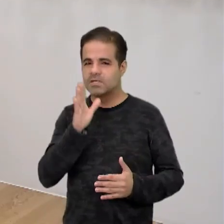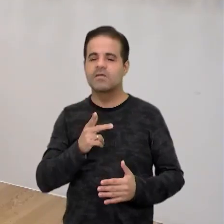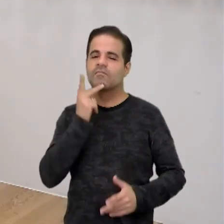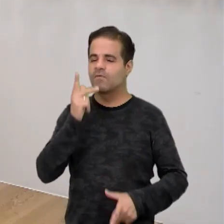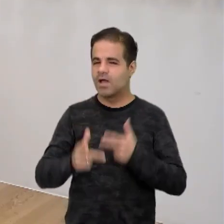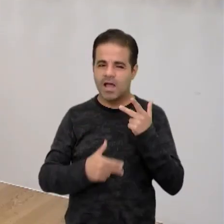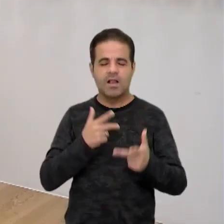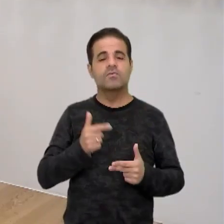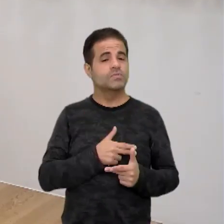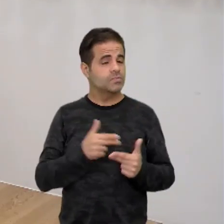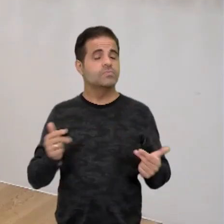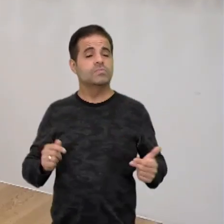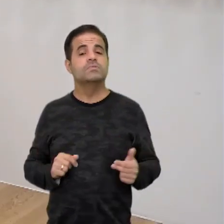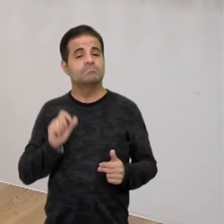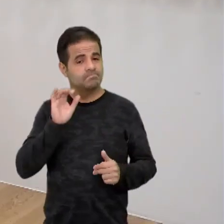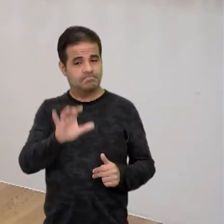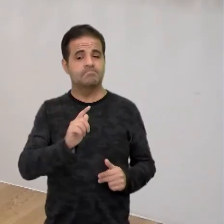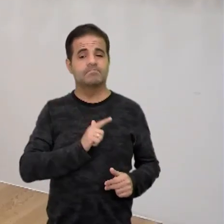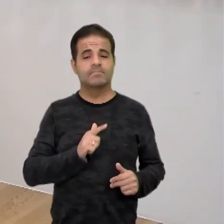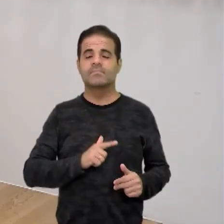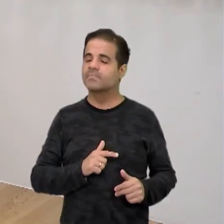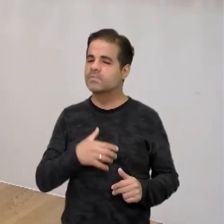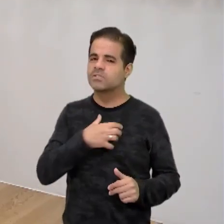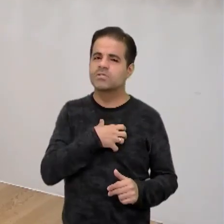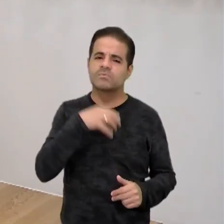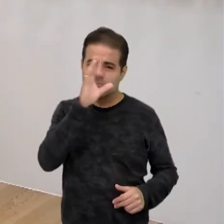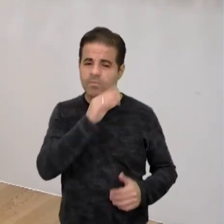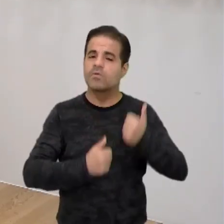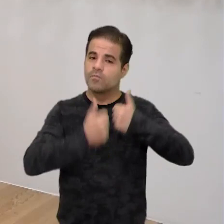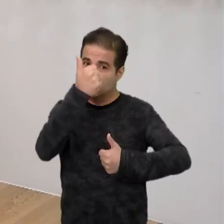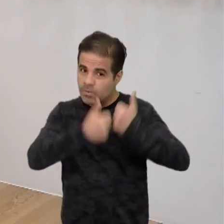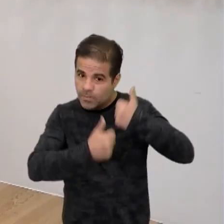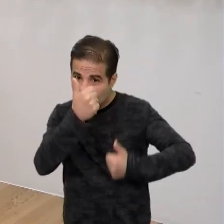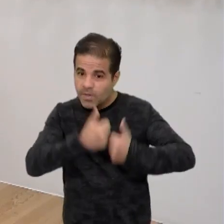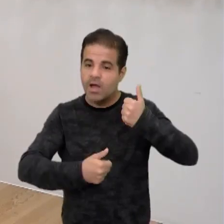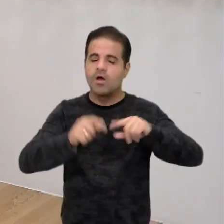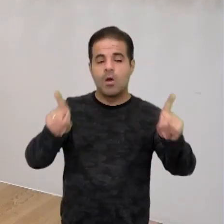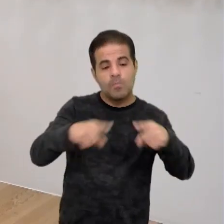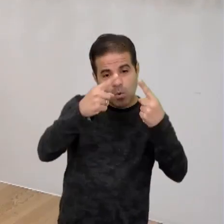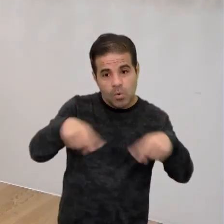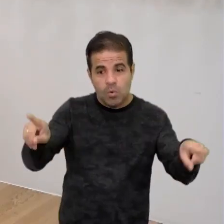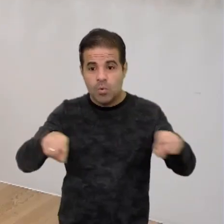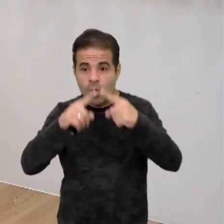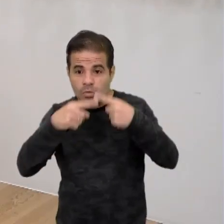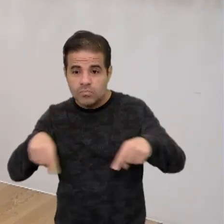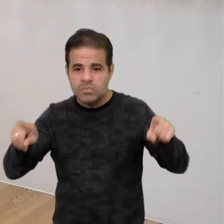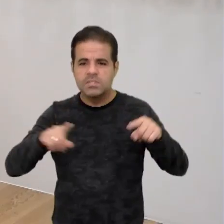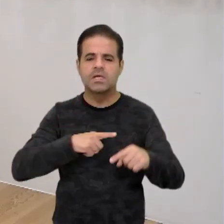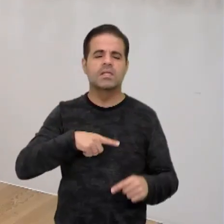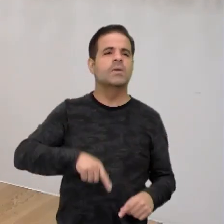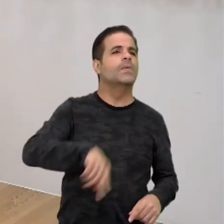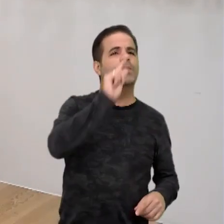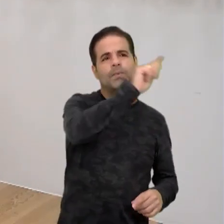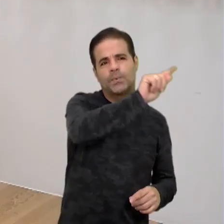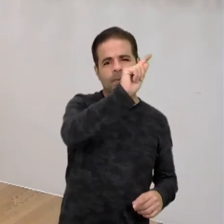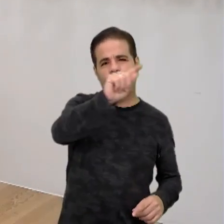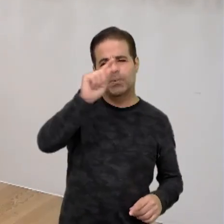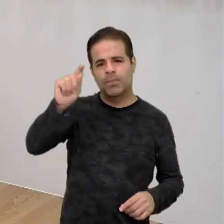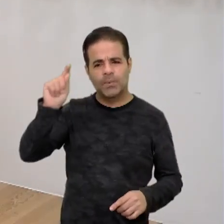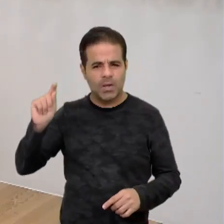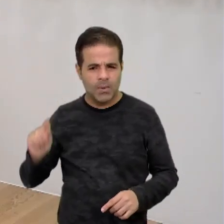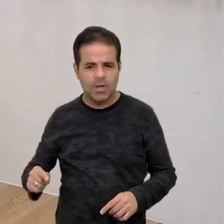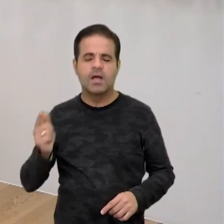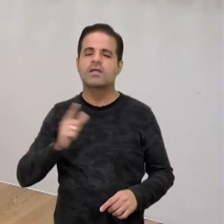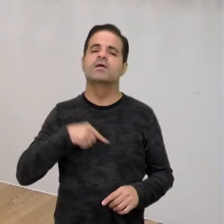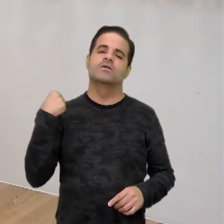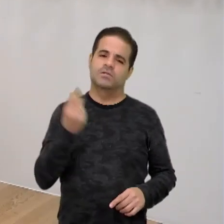brasileiro, e esse jeitinho brasileiro que tem no futebol, que tem na música, que tem em muitas outras circunstâncias